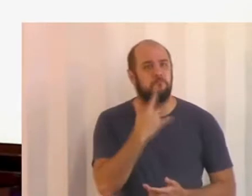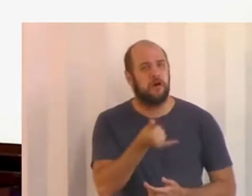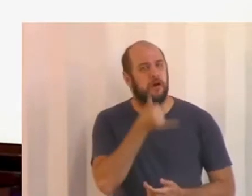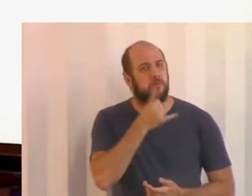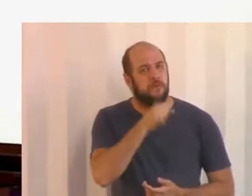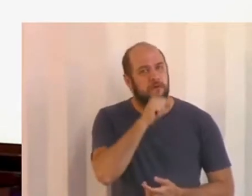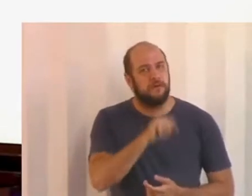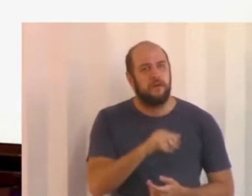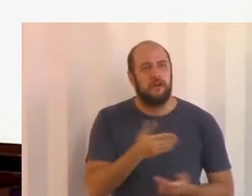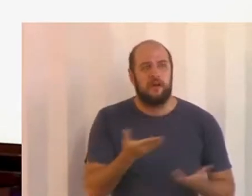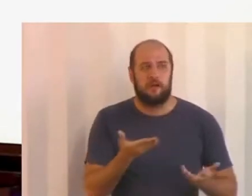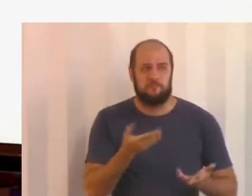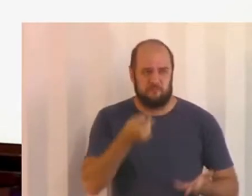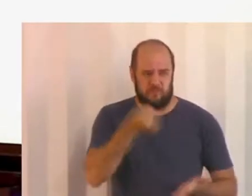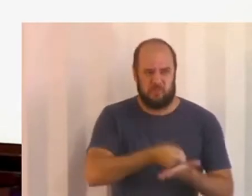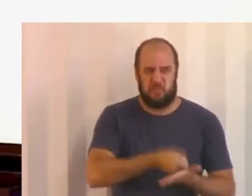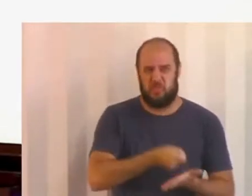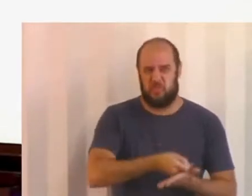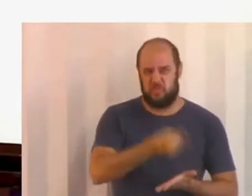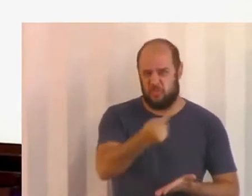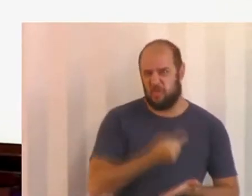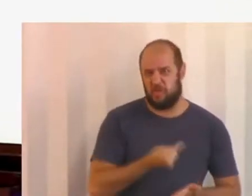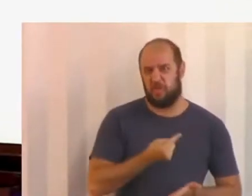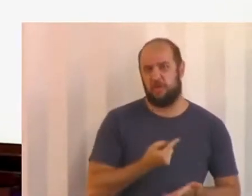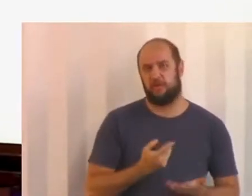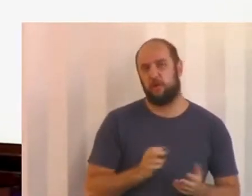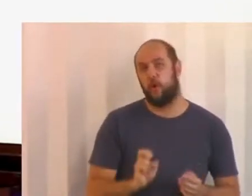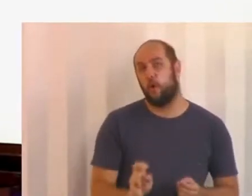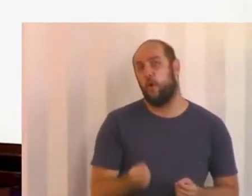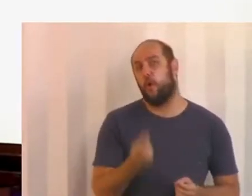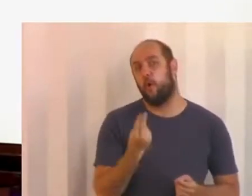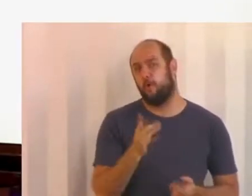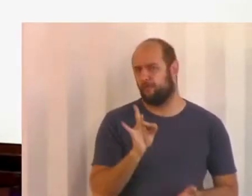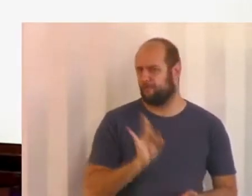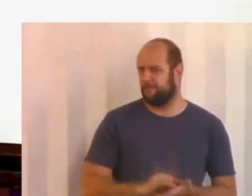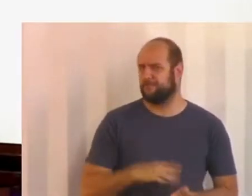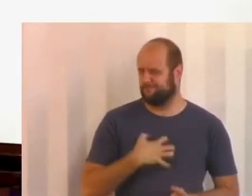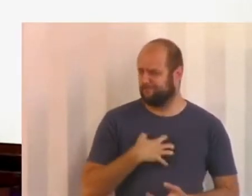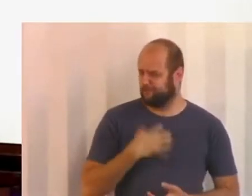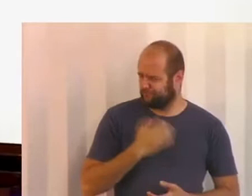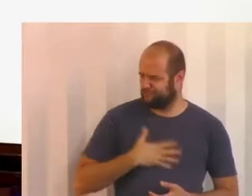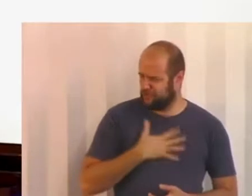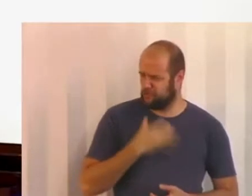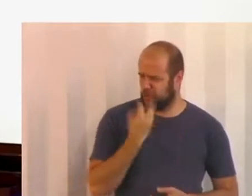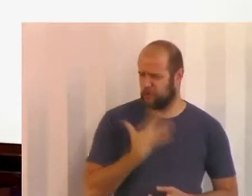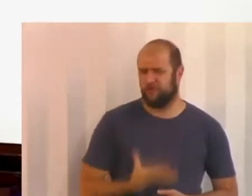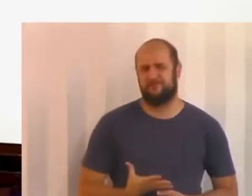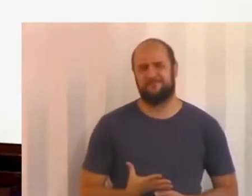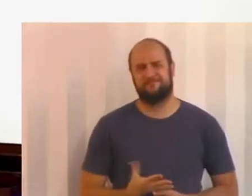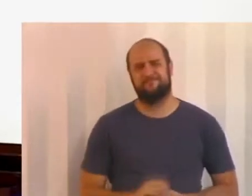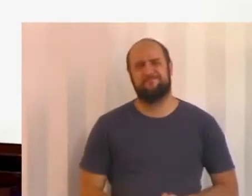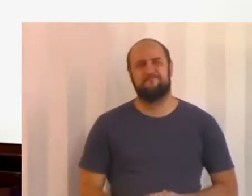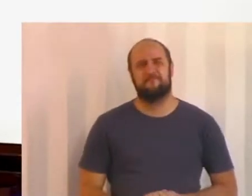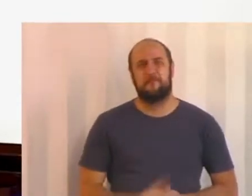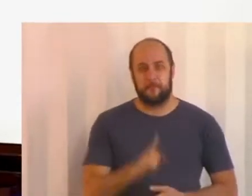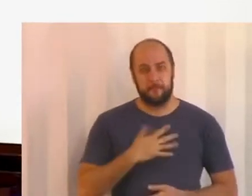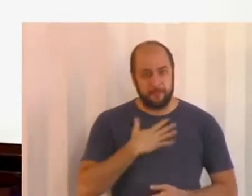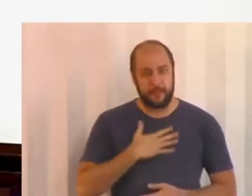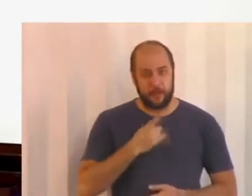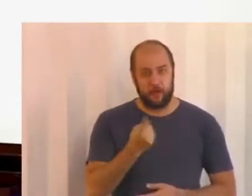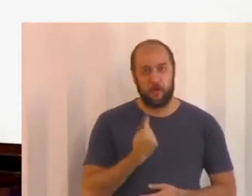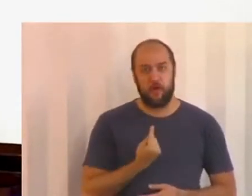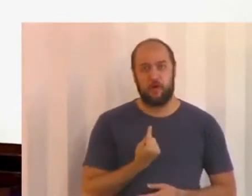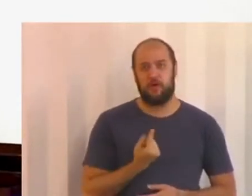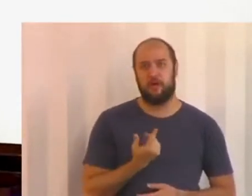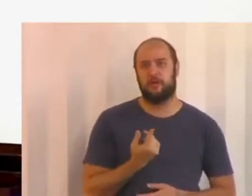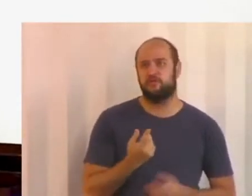mamãe obrigam você a vir? Ou porque de fato você gosta de vir? E se você gosta de vir, você vem por